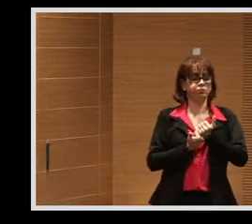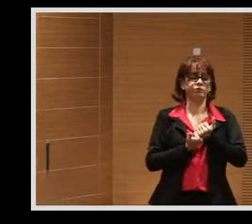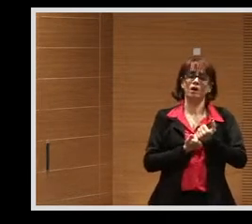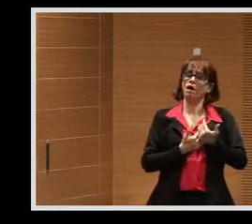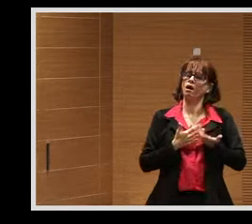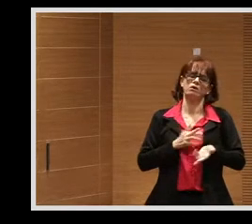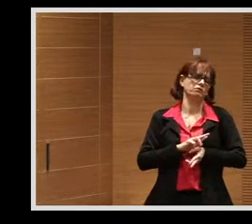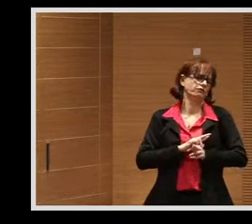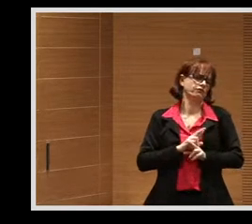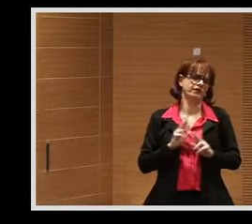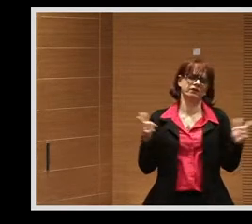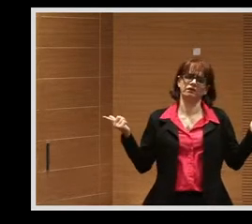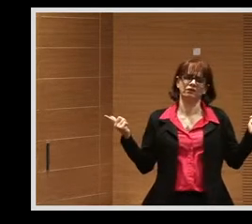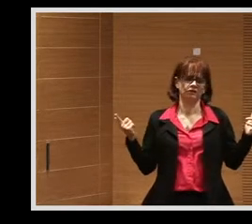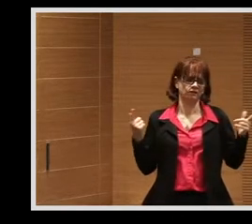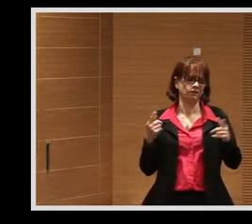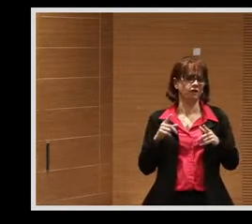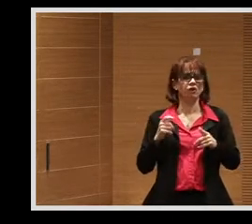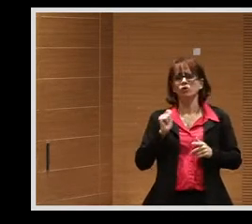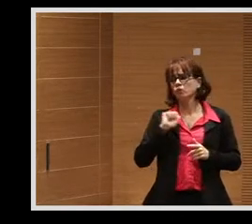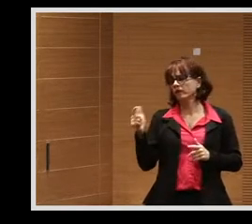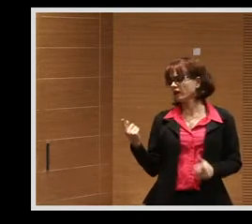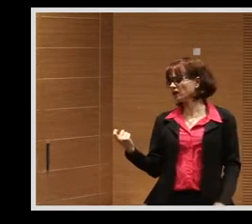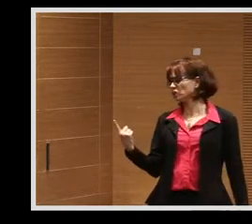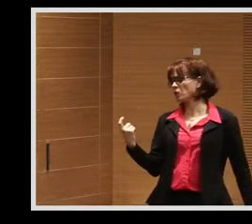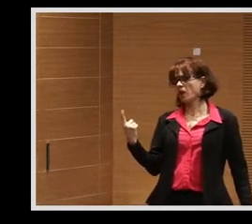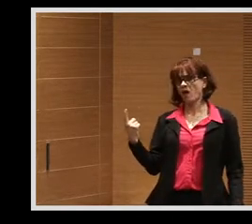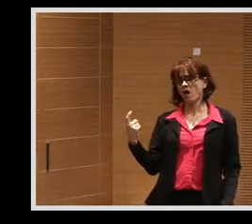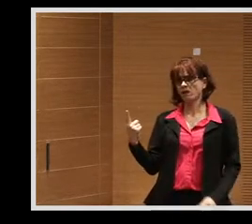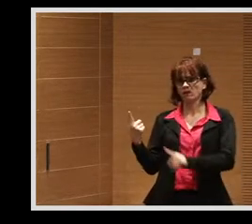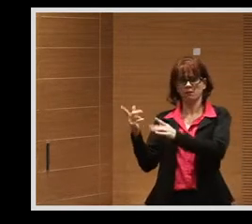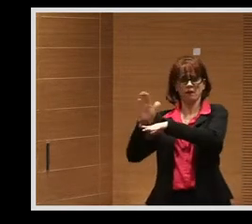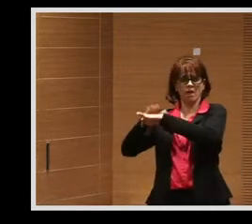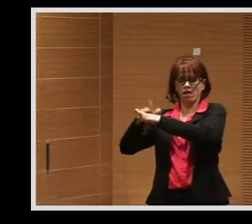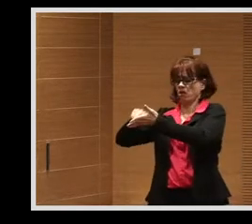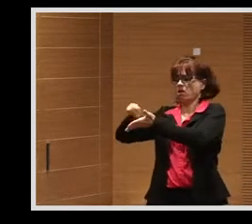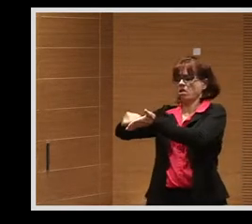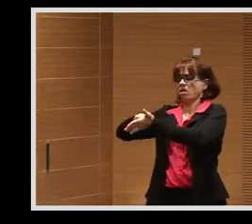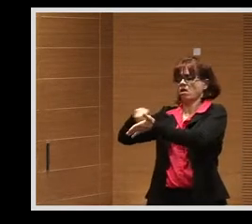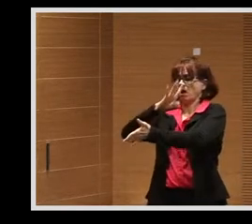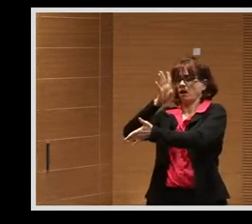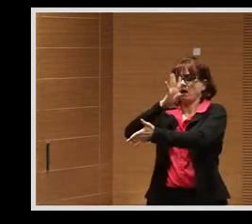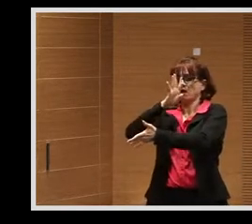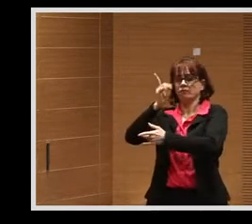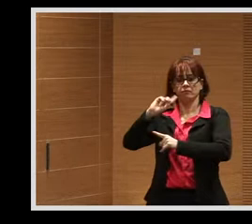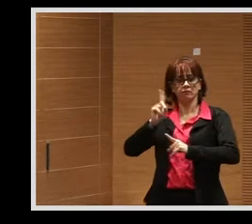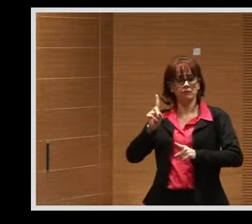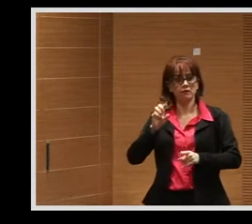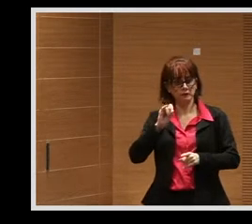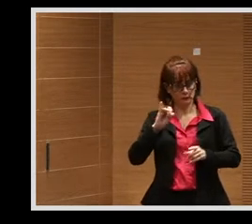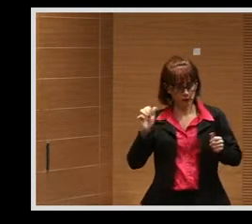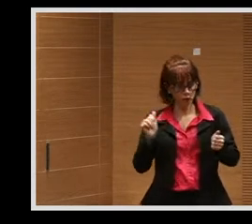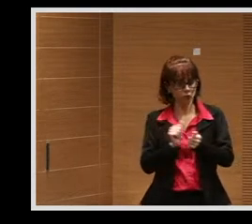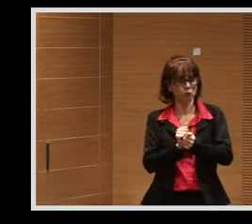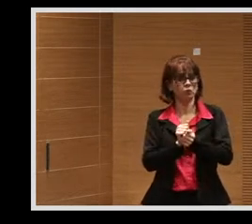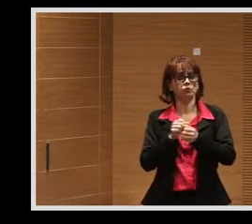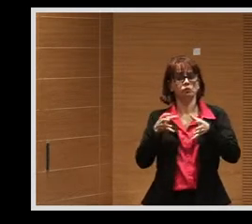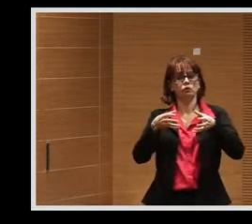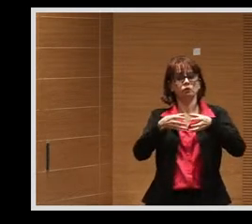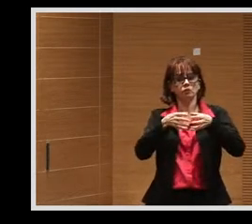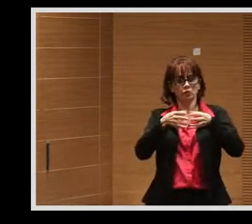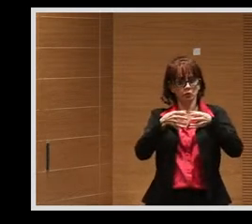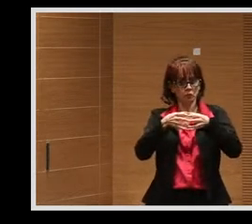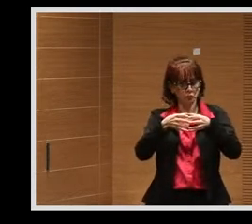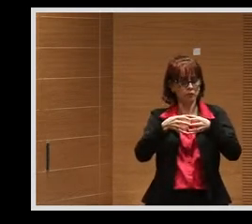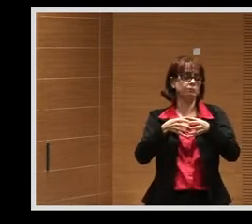trabalho coletivo aparece como contraponto à medicação. Né? Vou usar aqui a imagem,